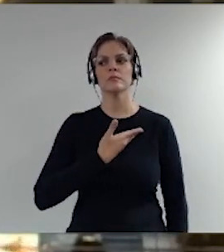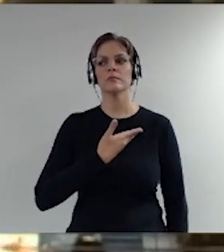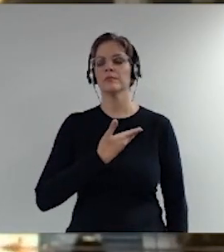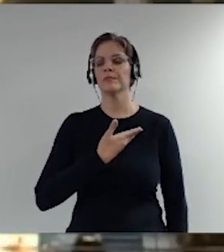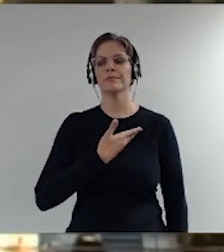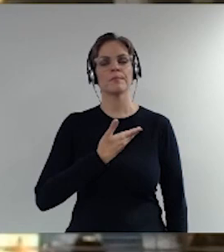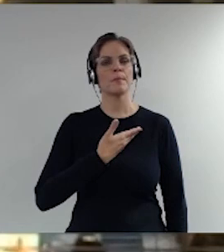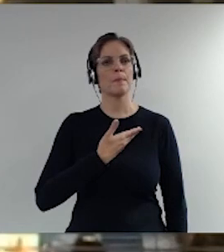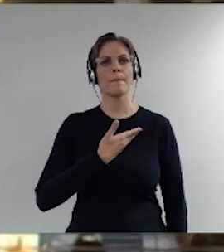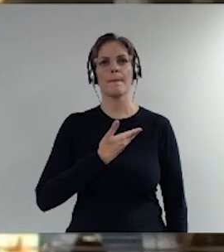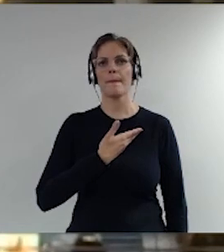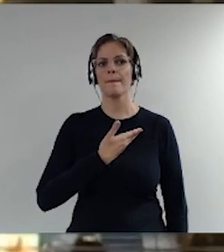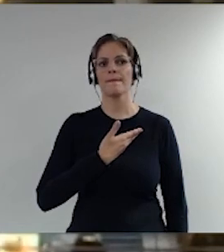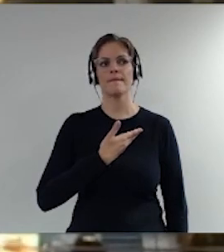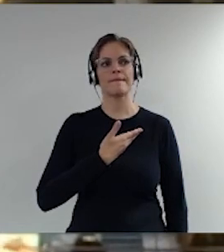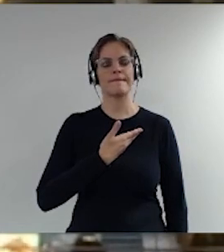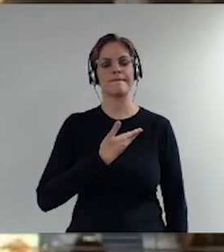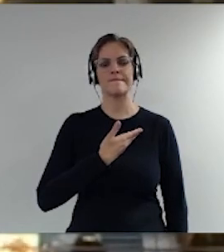companheiro no Conselho Federal,